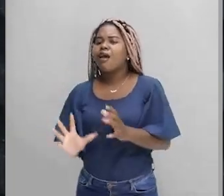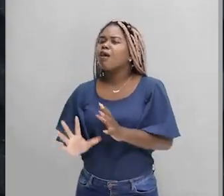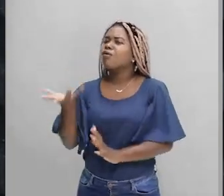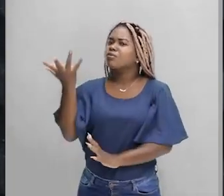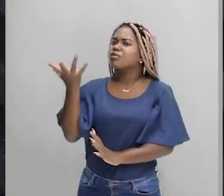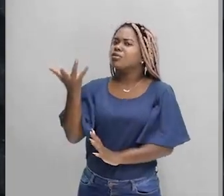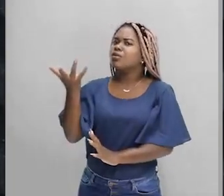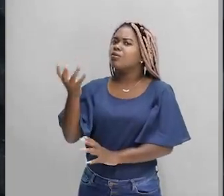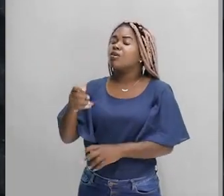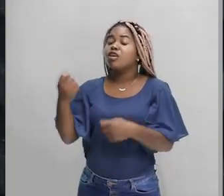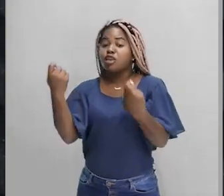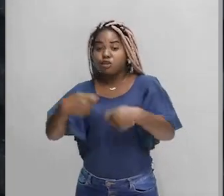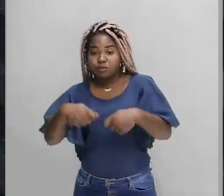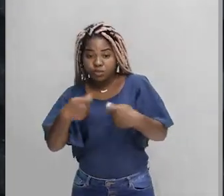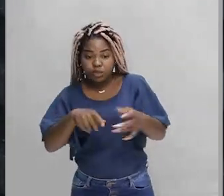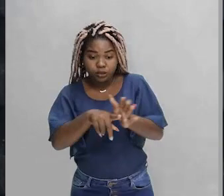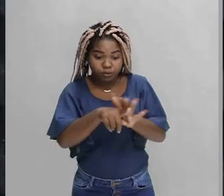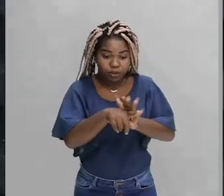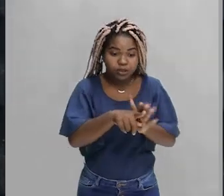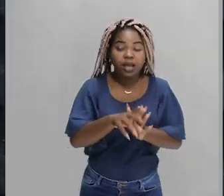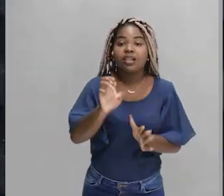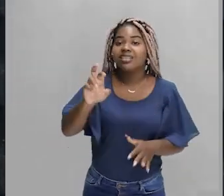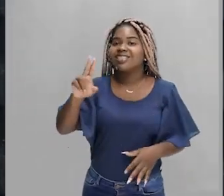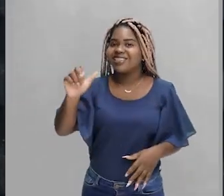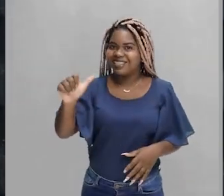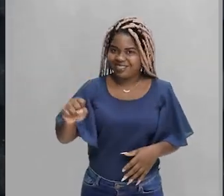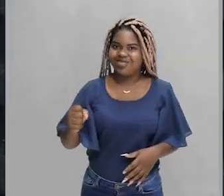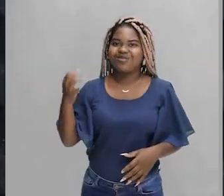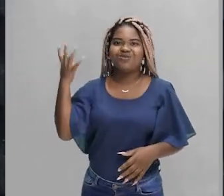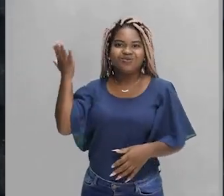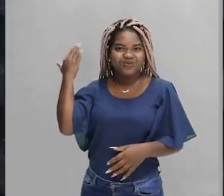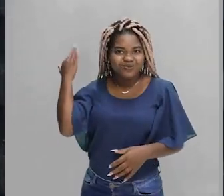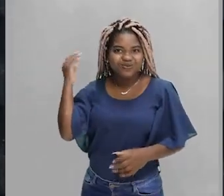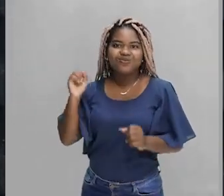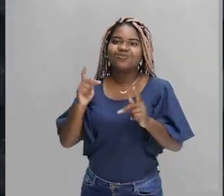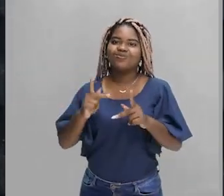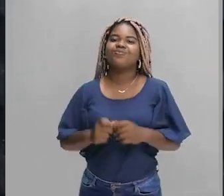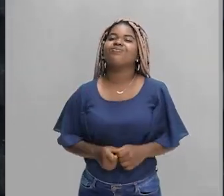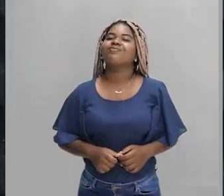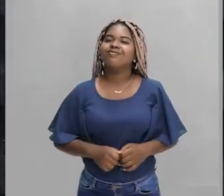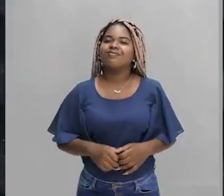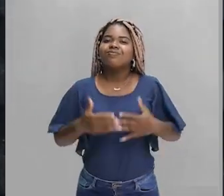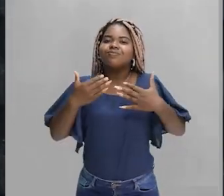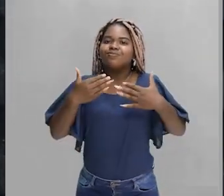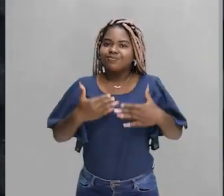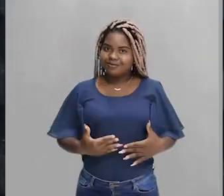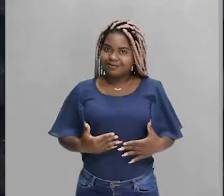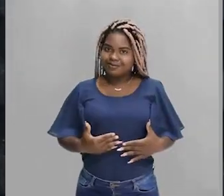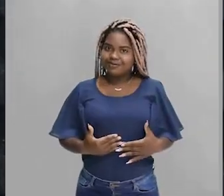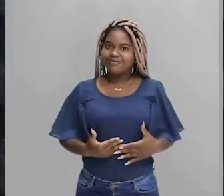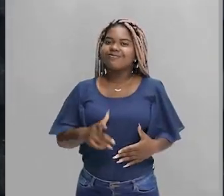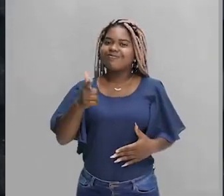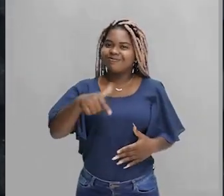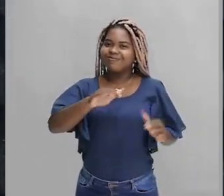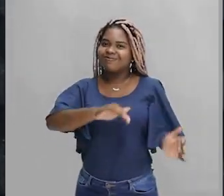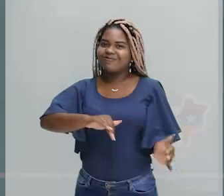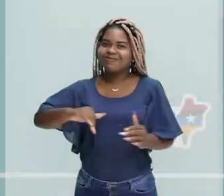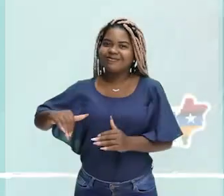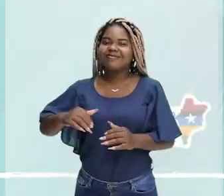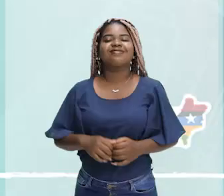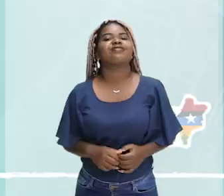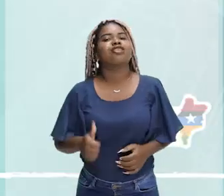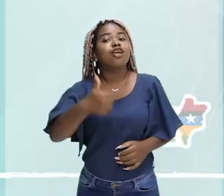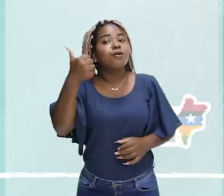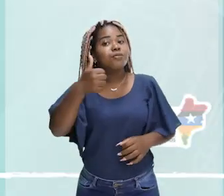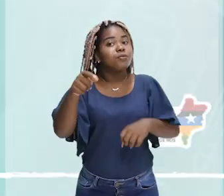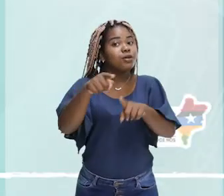Então, muita atenção aqui, facinho, né? Ó, respirou, Vem comigo. Primeiro tipo de estrutura, vamos